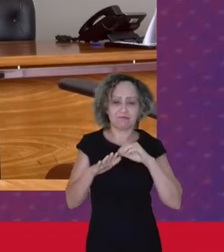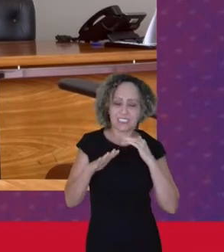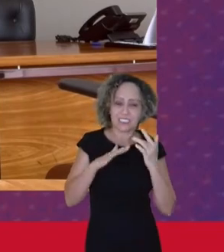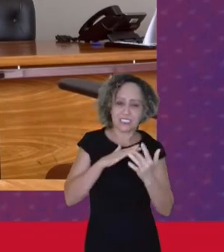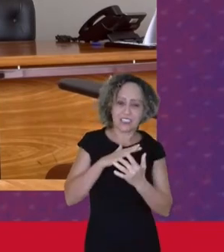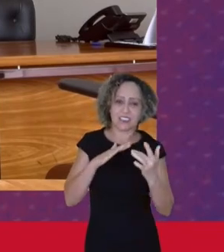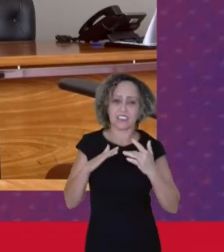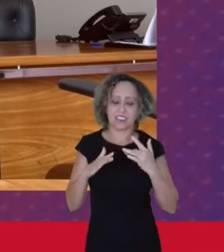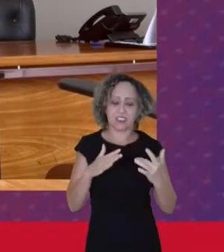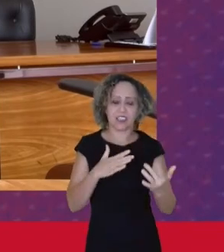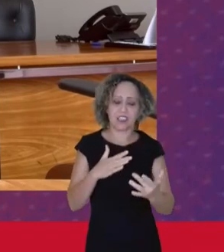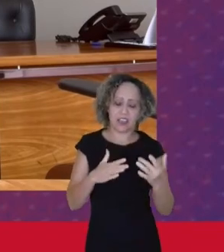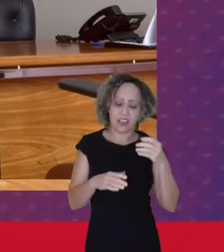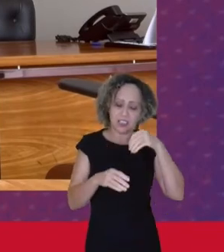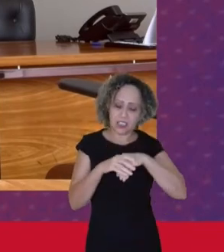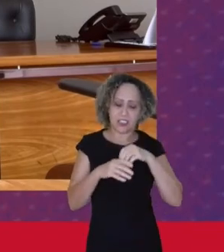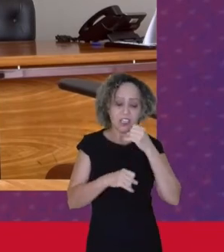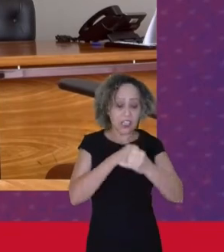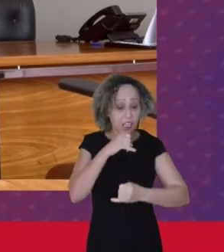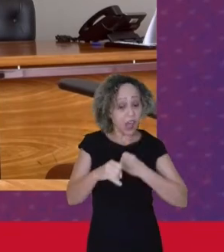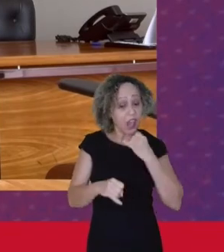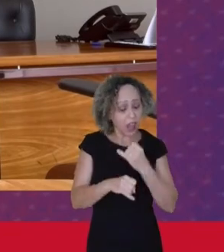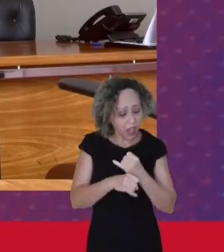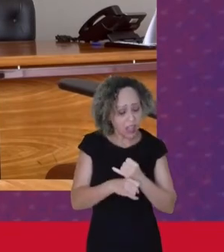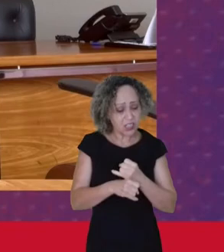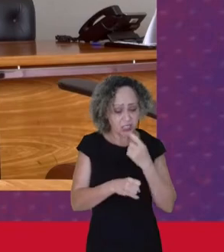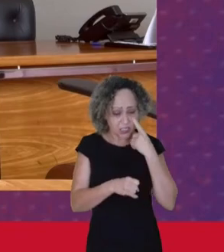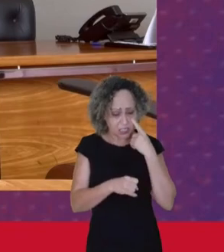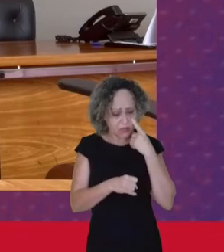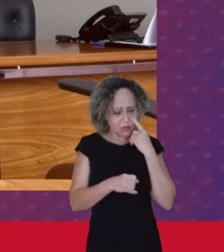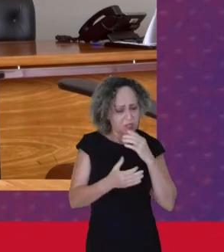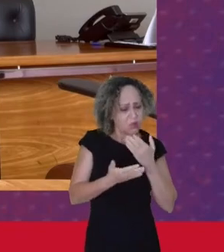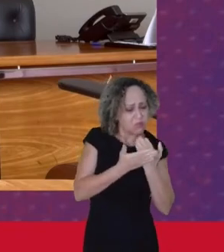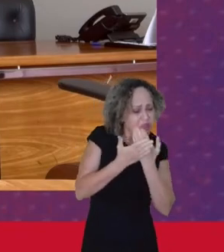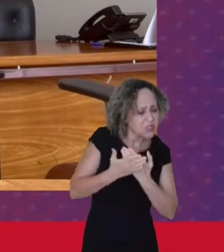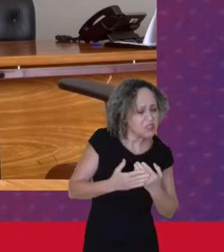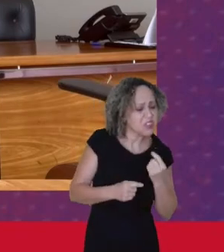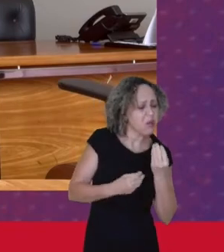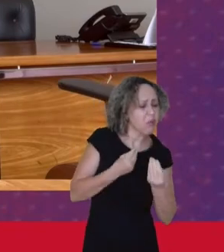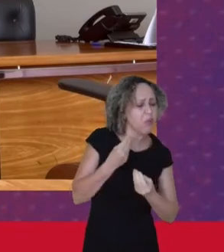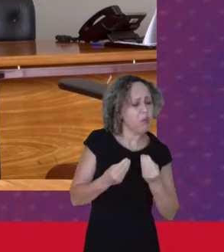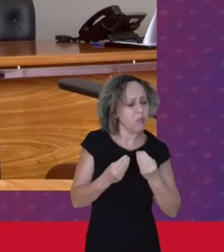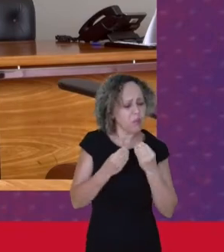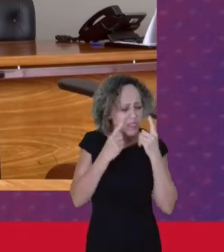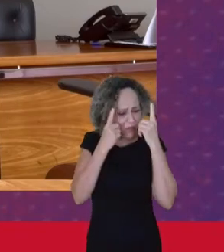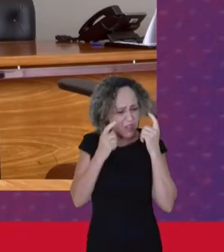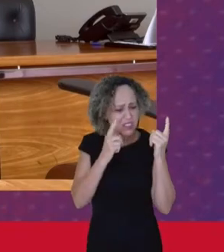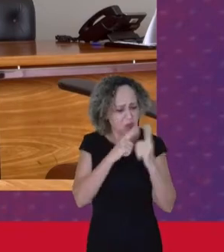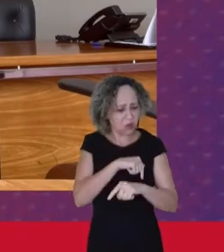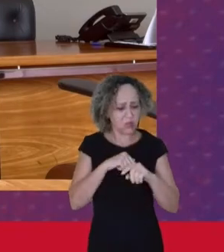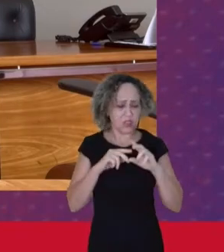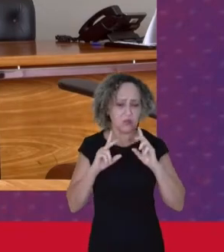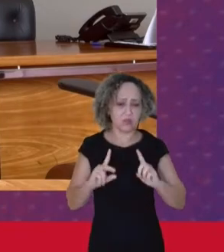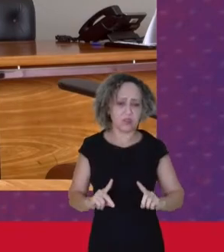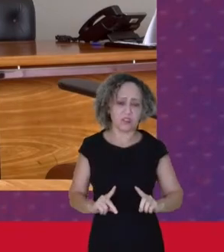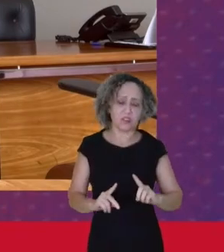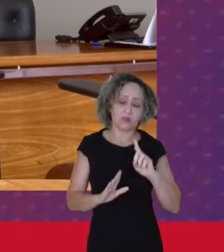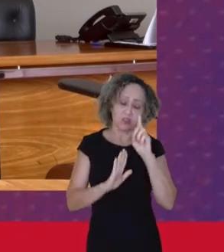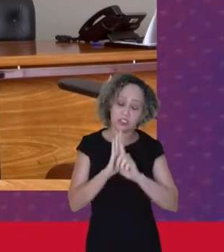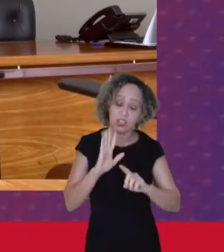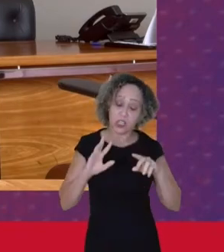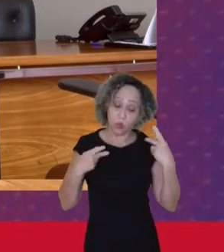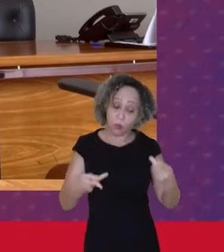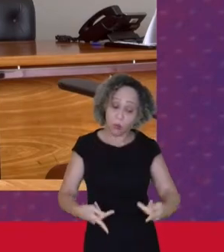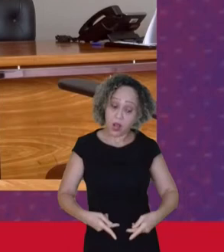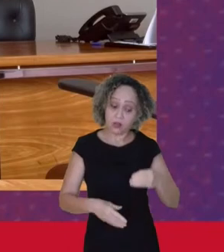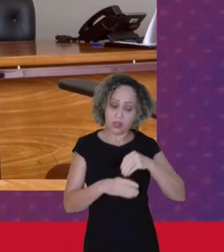as violações de direitos humanos na internet. E nisso a gente foi descobrindo parceiros. A gente viu que no próprio